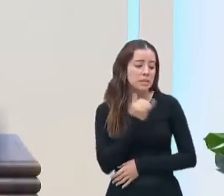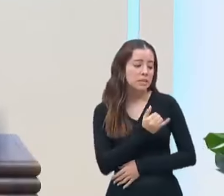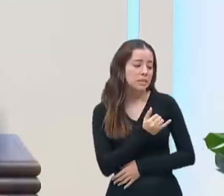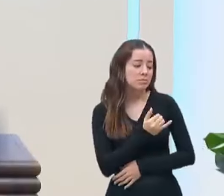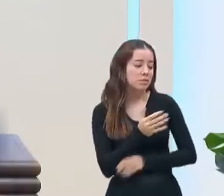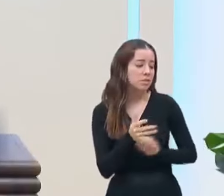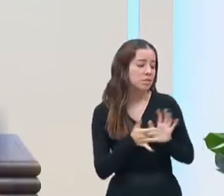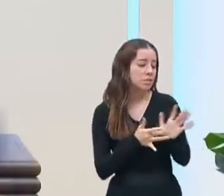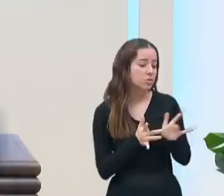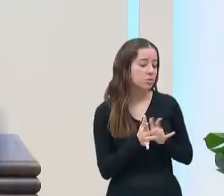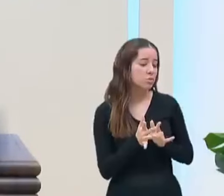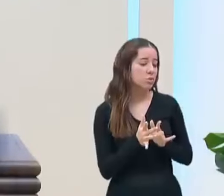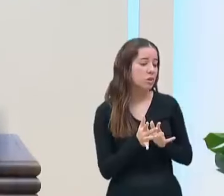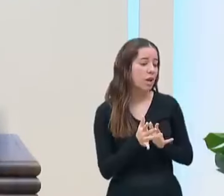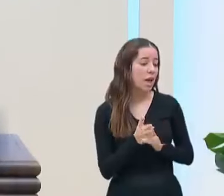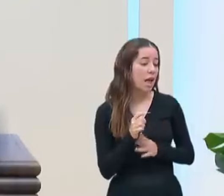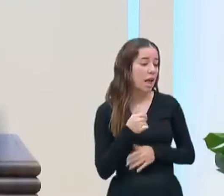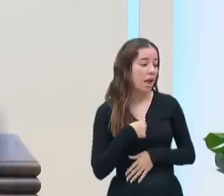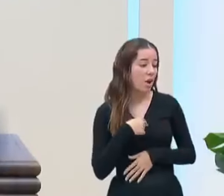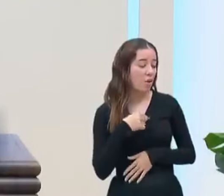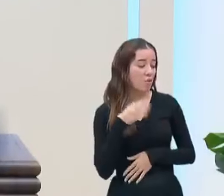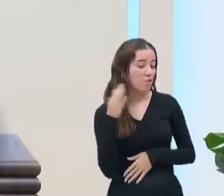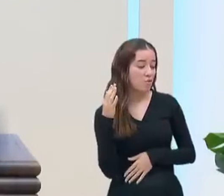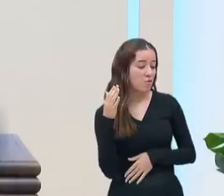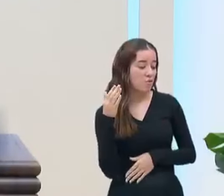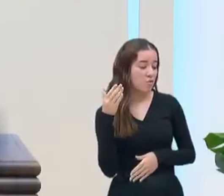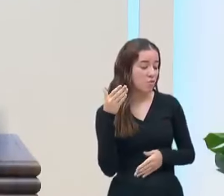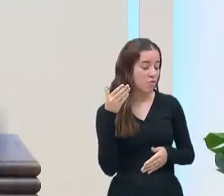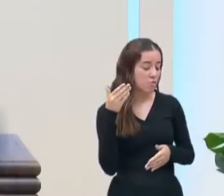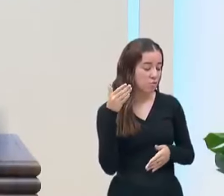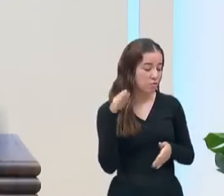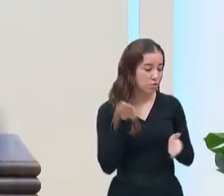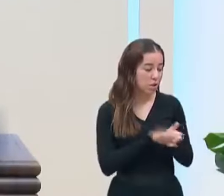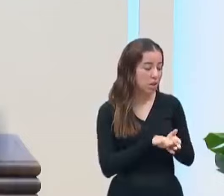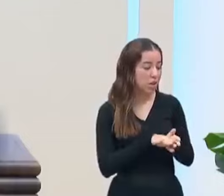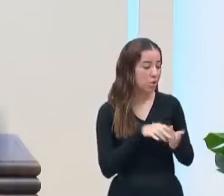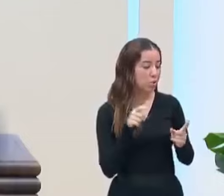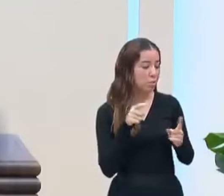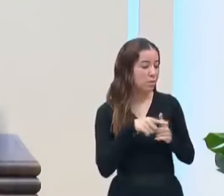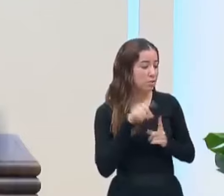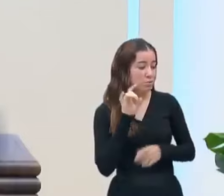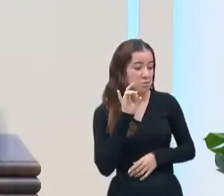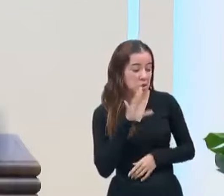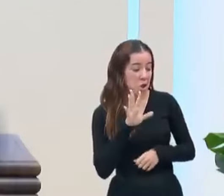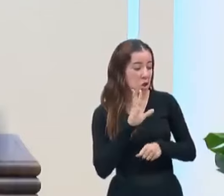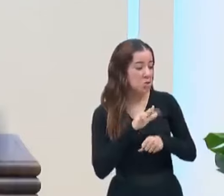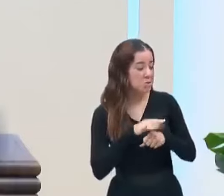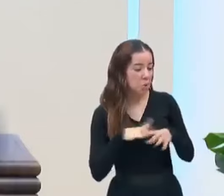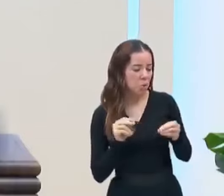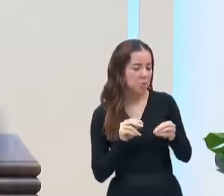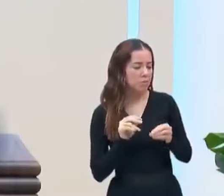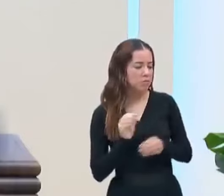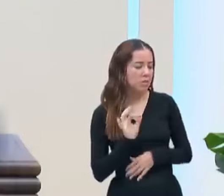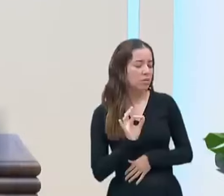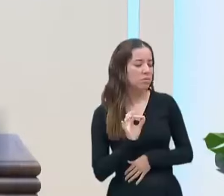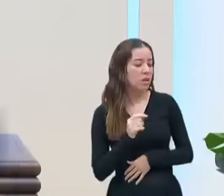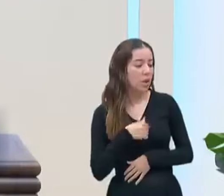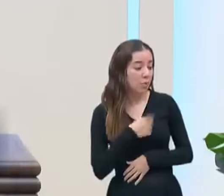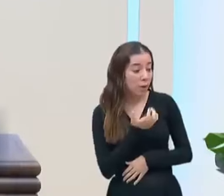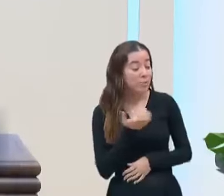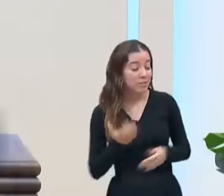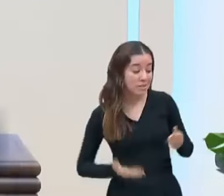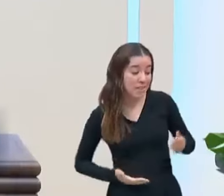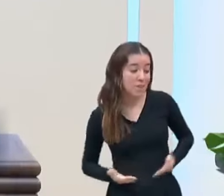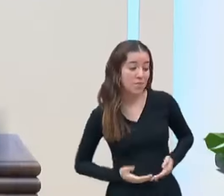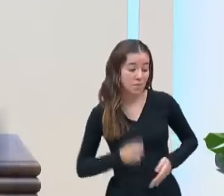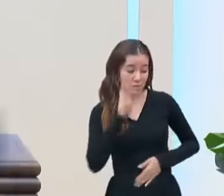para ser curado, eu vim aqui para te adorar, eu vim aqui para te servir, e eu estou já humilhado aos teus